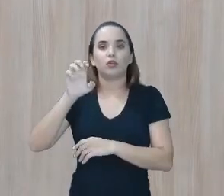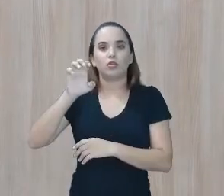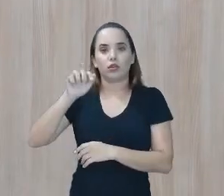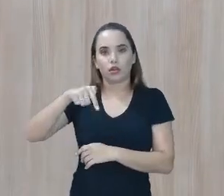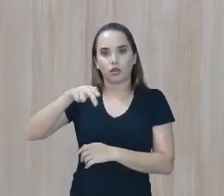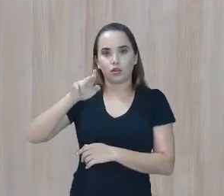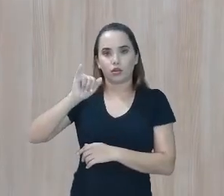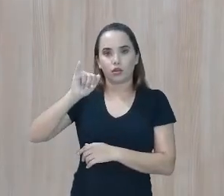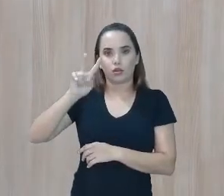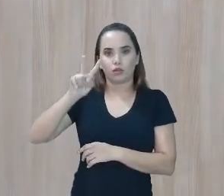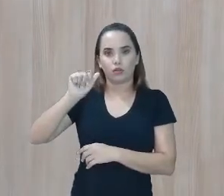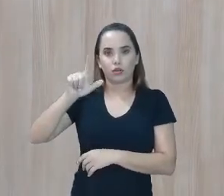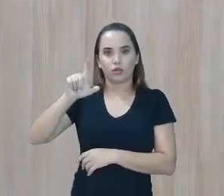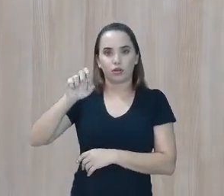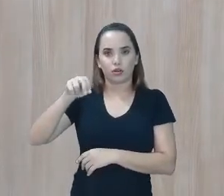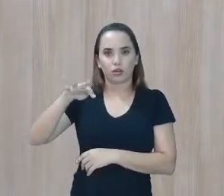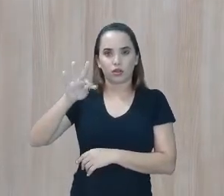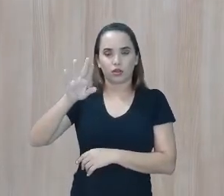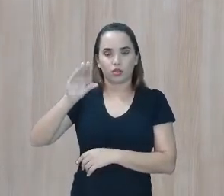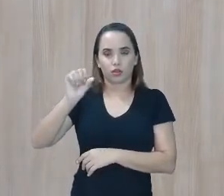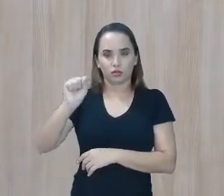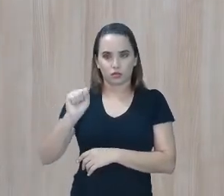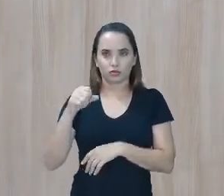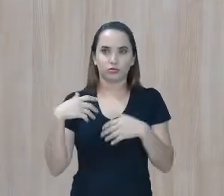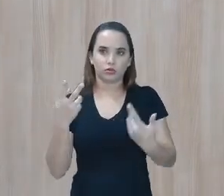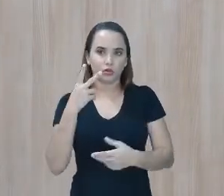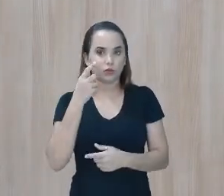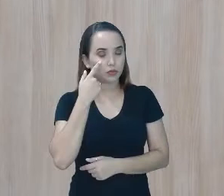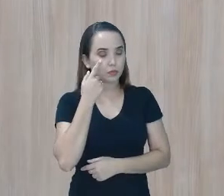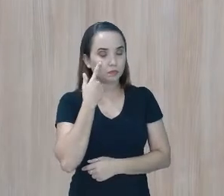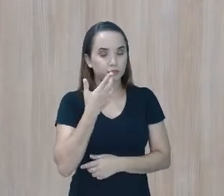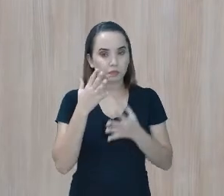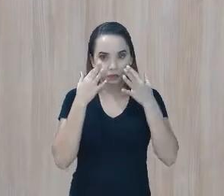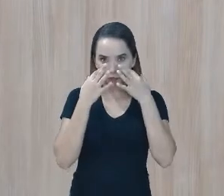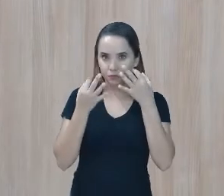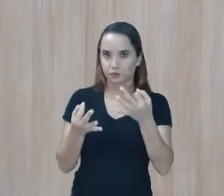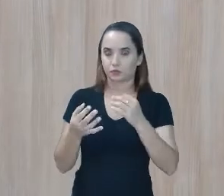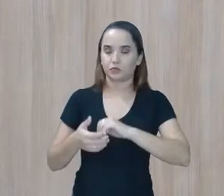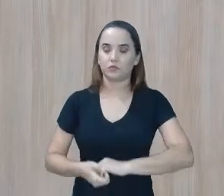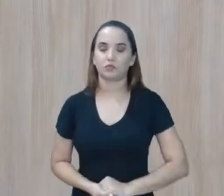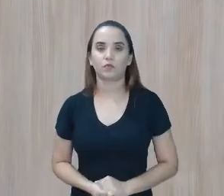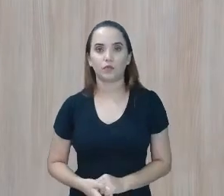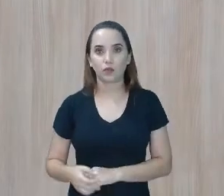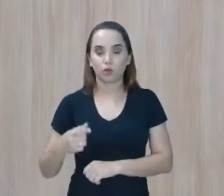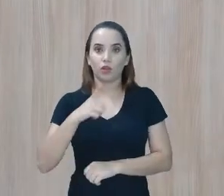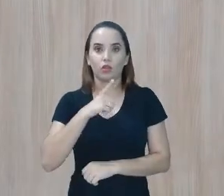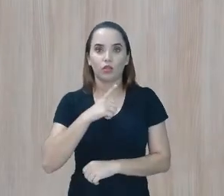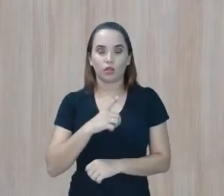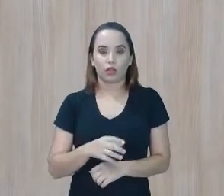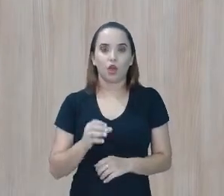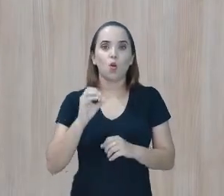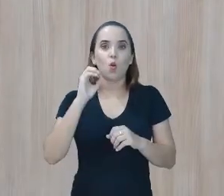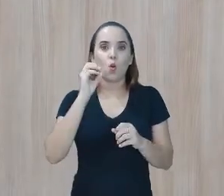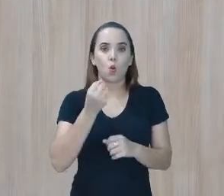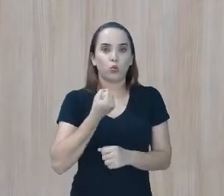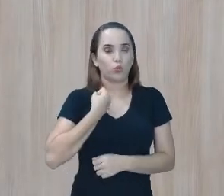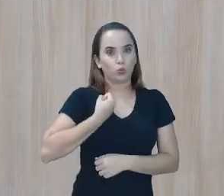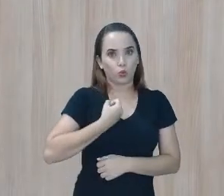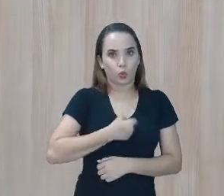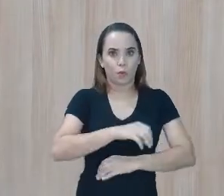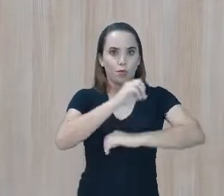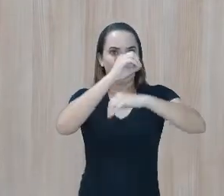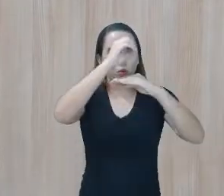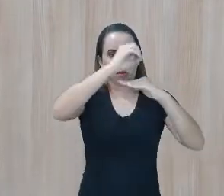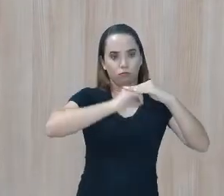playlist e dá uma olhadinha. Então, preste atenção. Como a gente tem um número numa forma de fração e eu quero passar para a sua